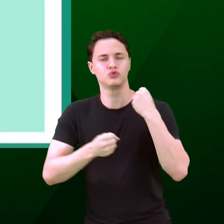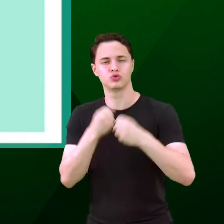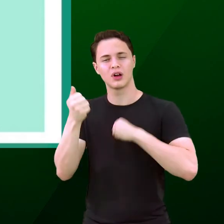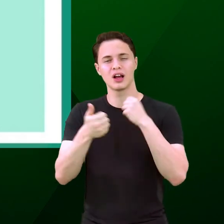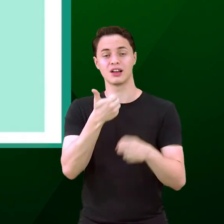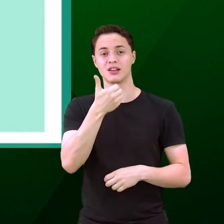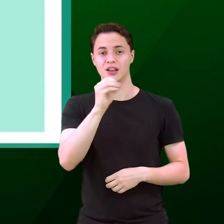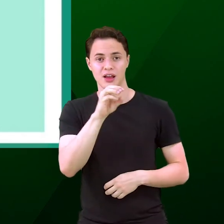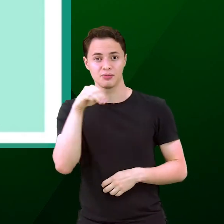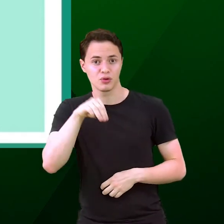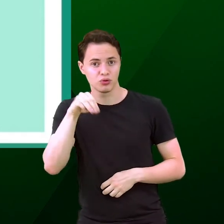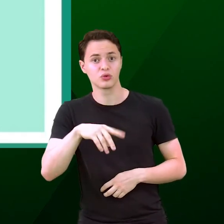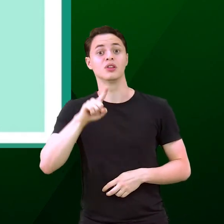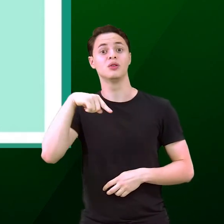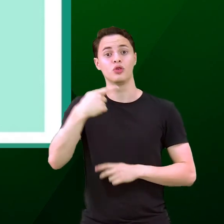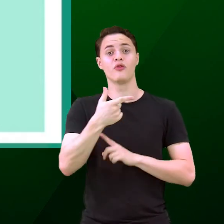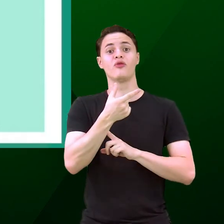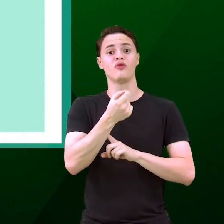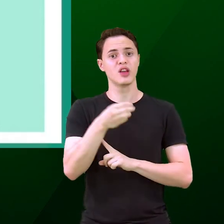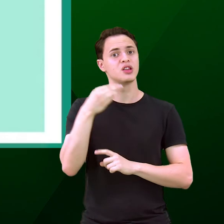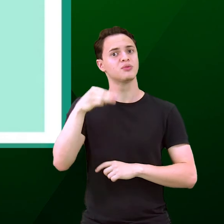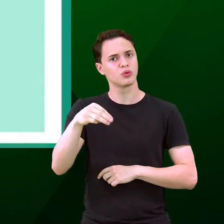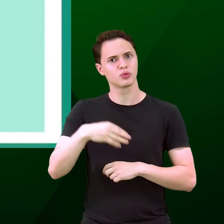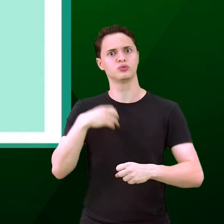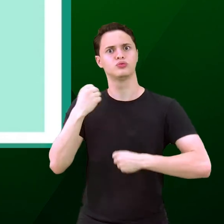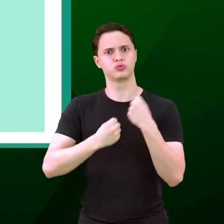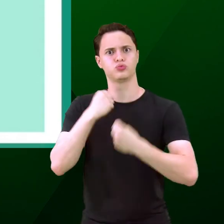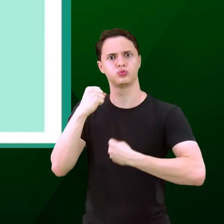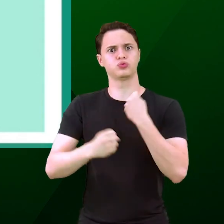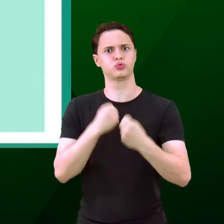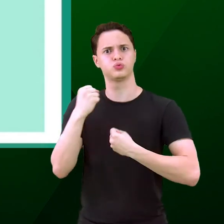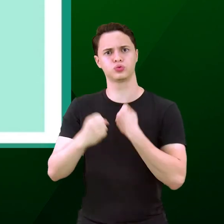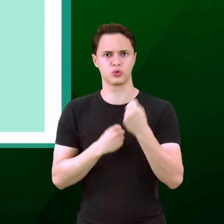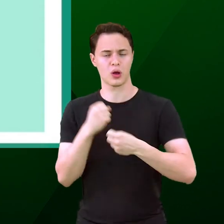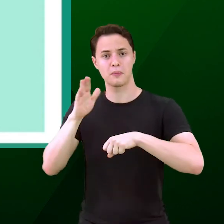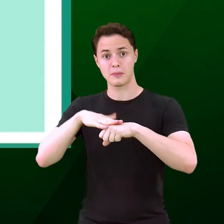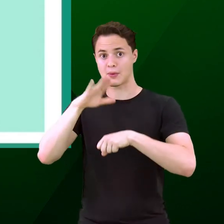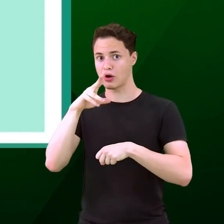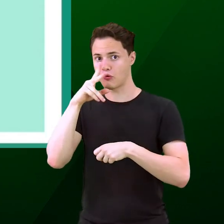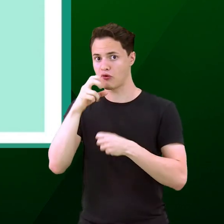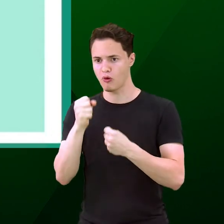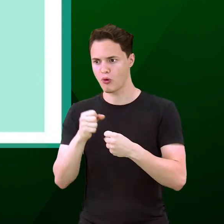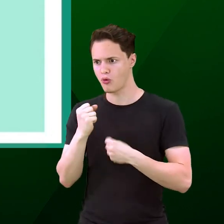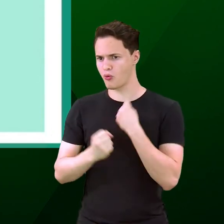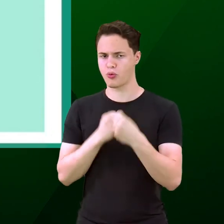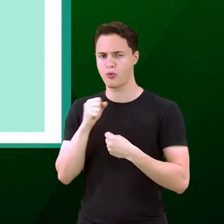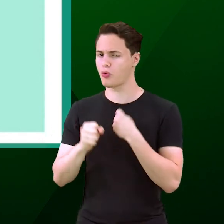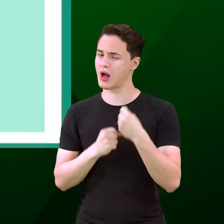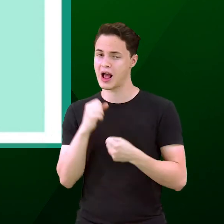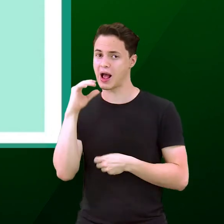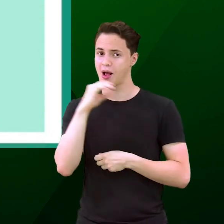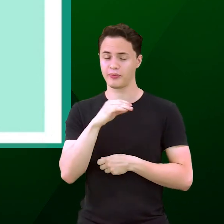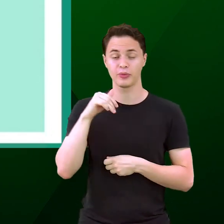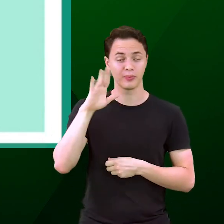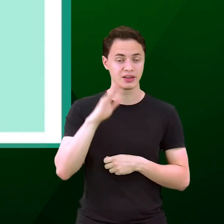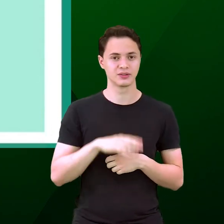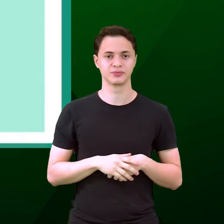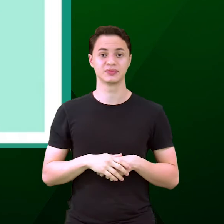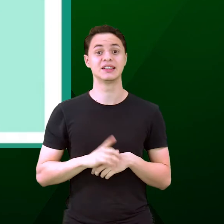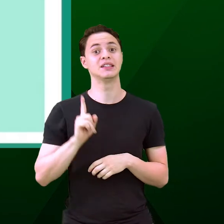no começo. Para o corredor que já está, né, com um certo nível de atividade física, um aquecimento, que pode ser uma caminhada direta